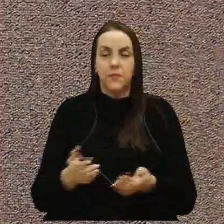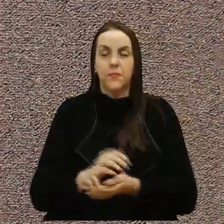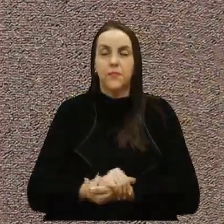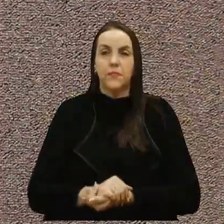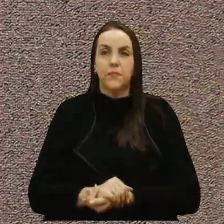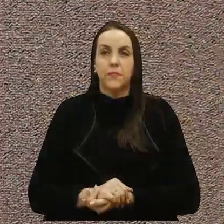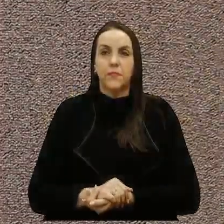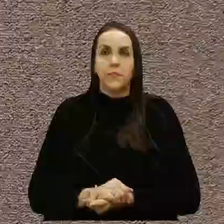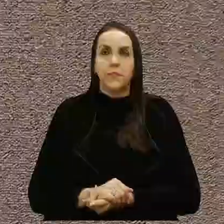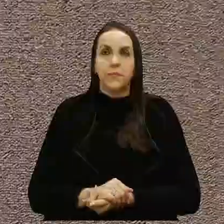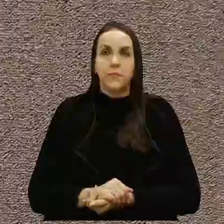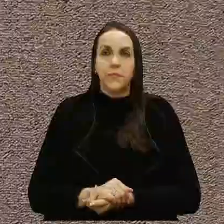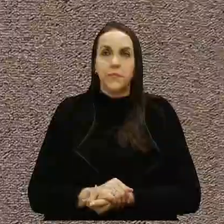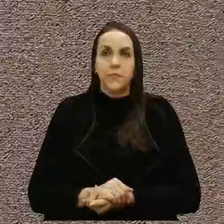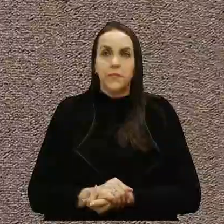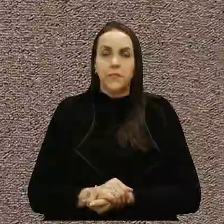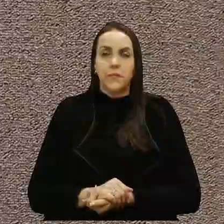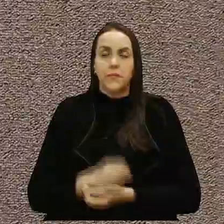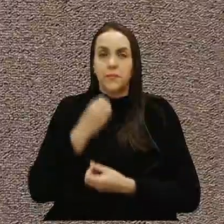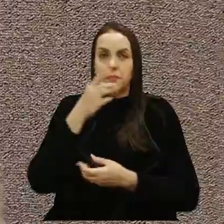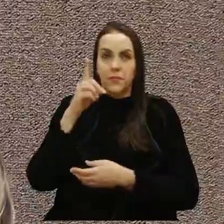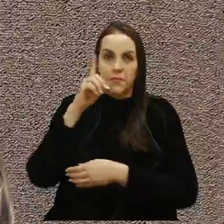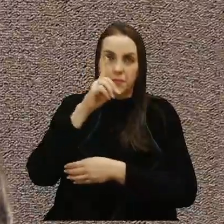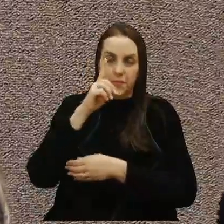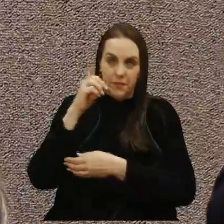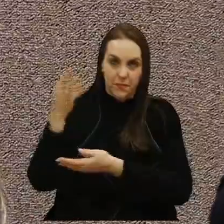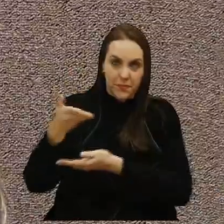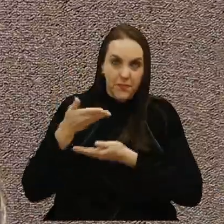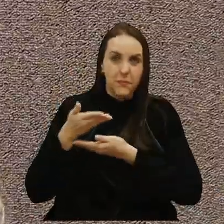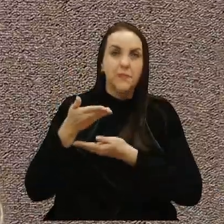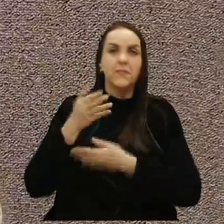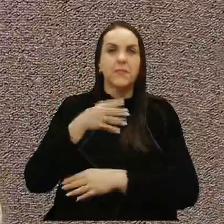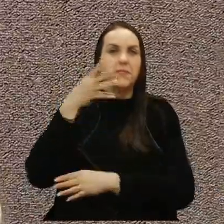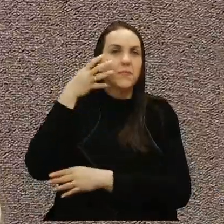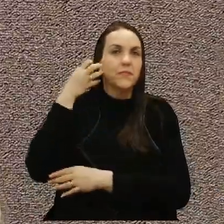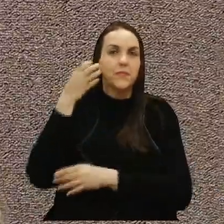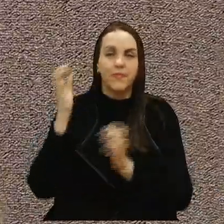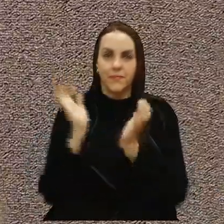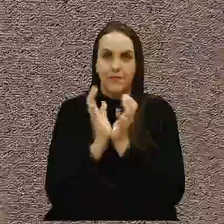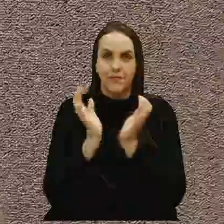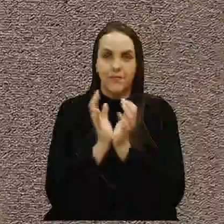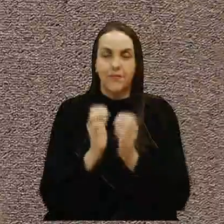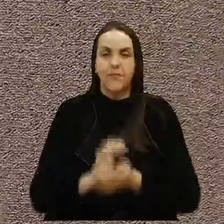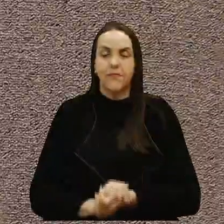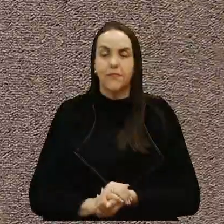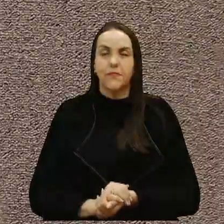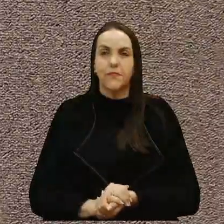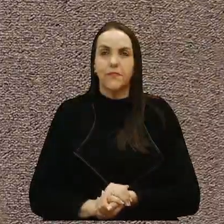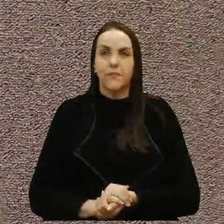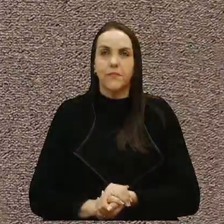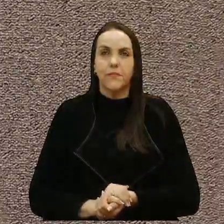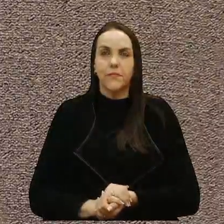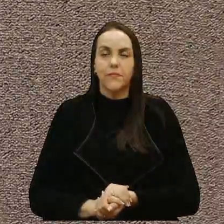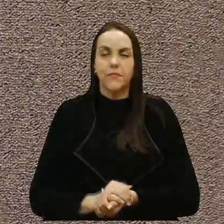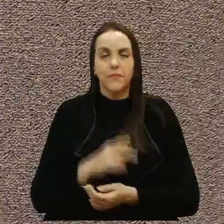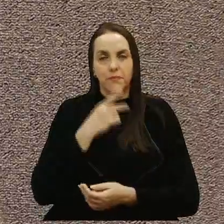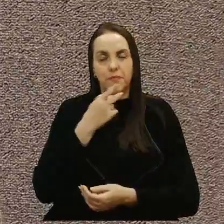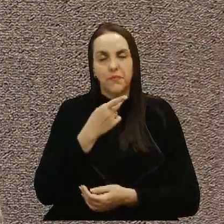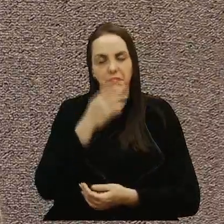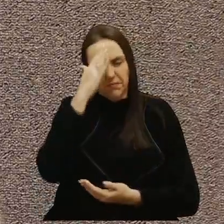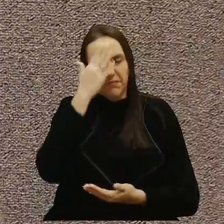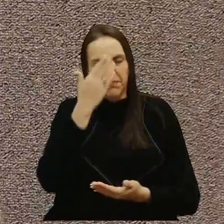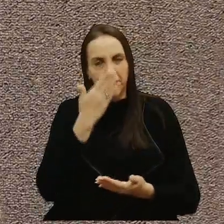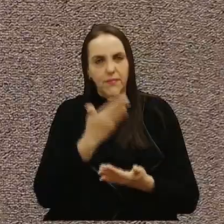Queria, então, dar as boas-vindas ao Jack aqui, nosso colega agora, e dizer que acredito que o senhor fará um